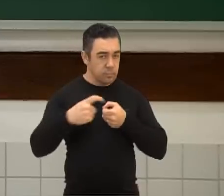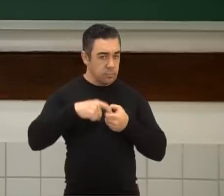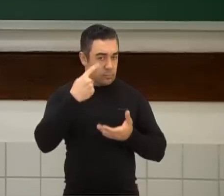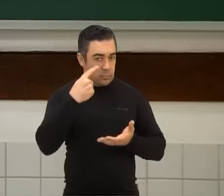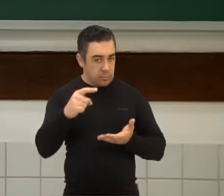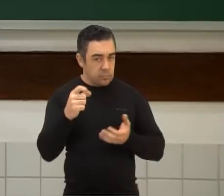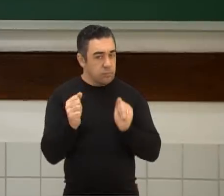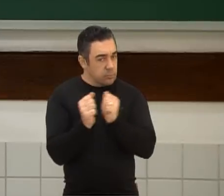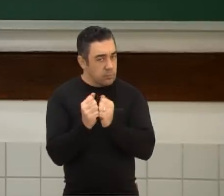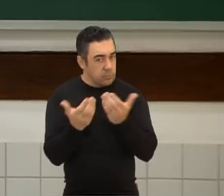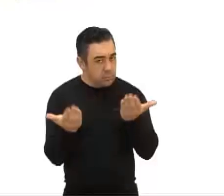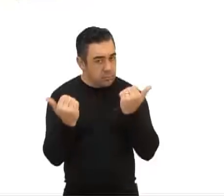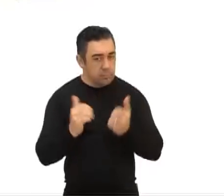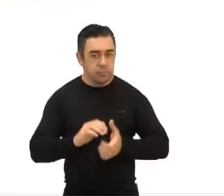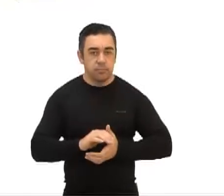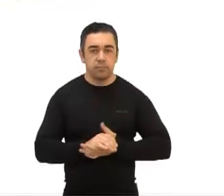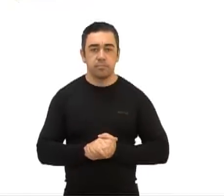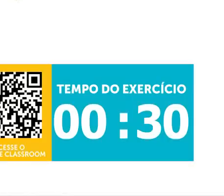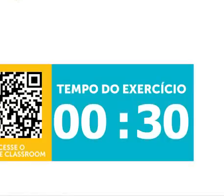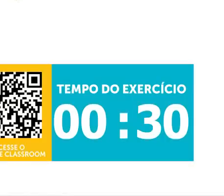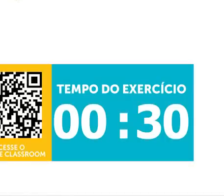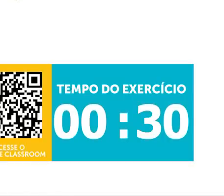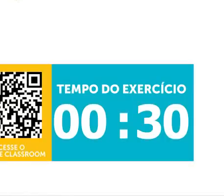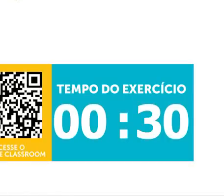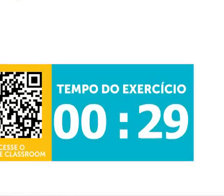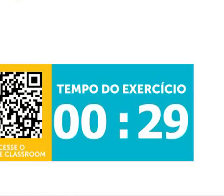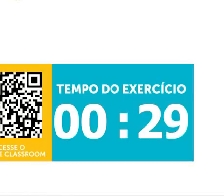com o nosso jogo, beleza?